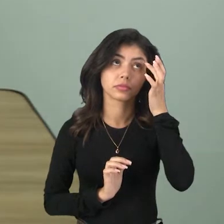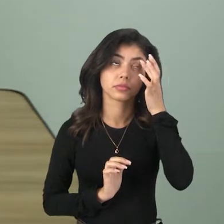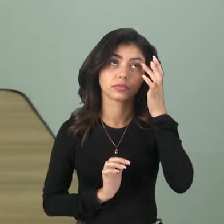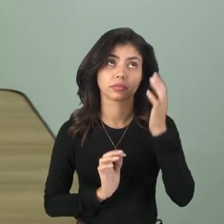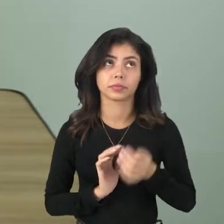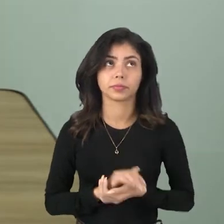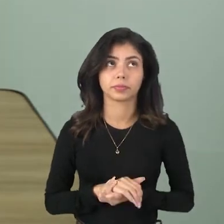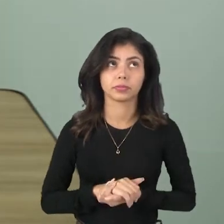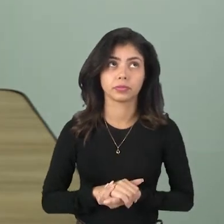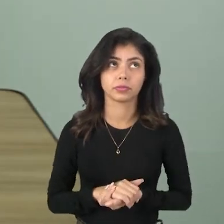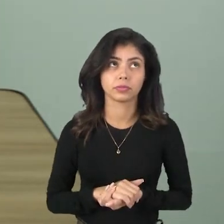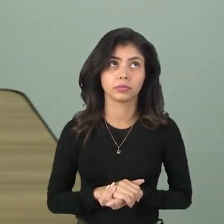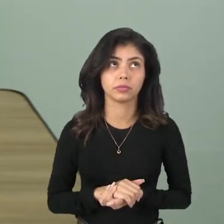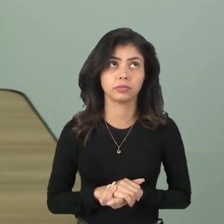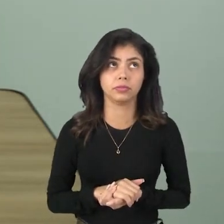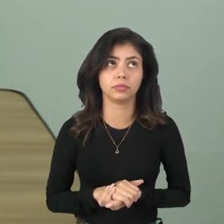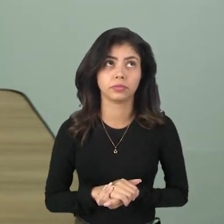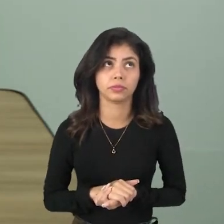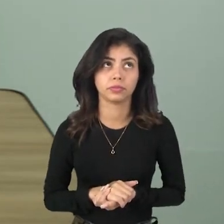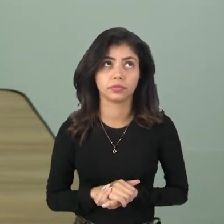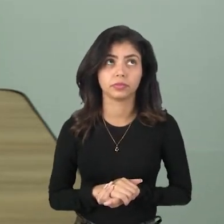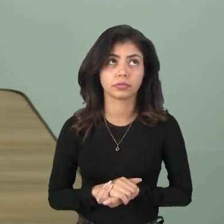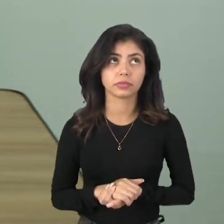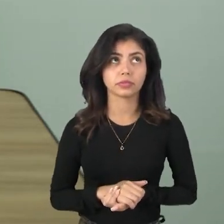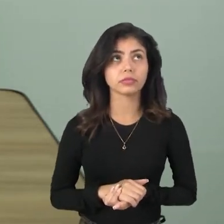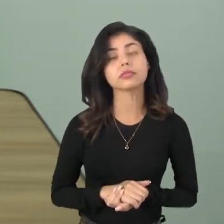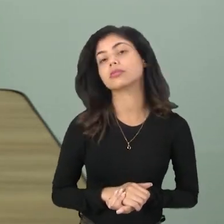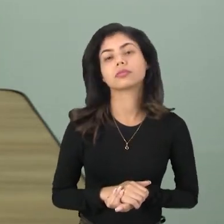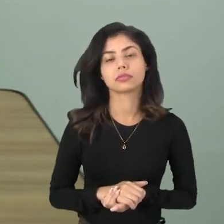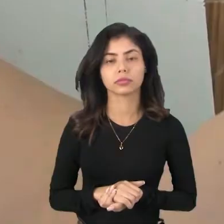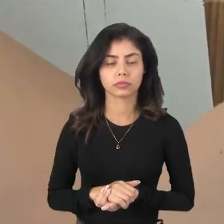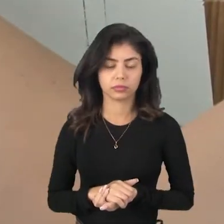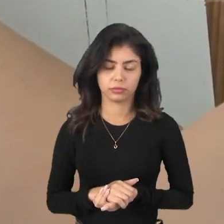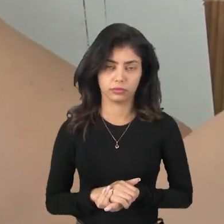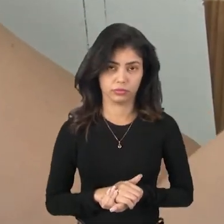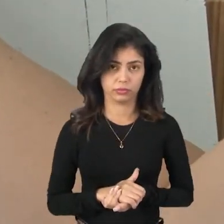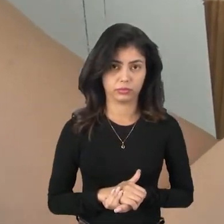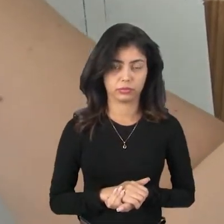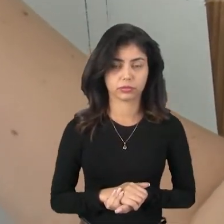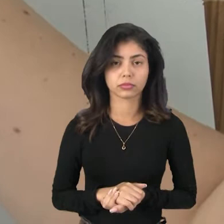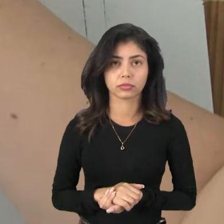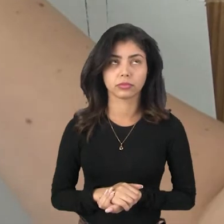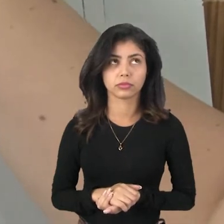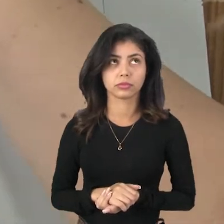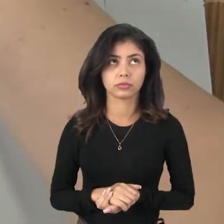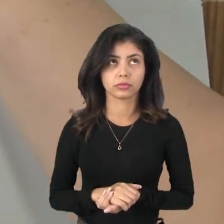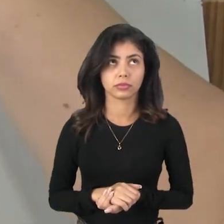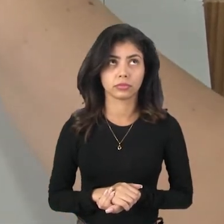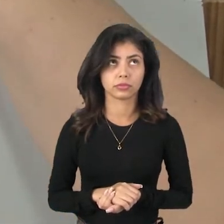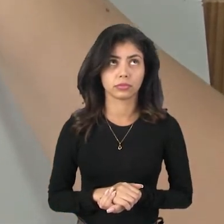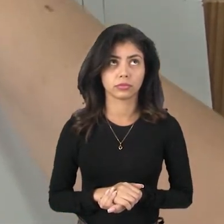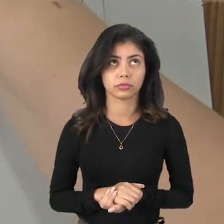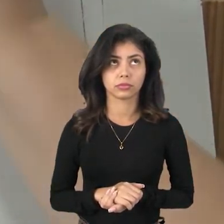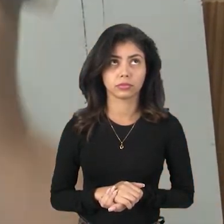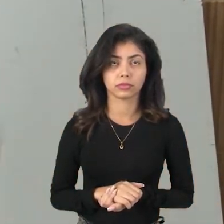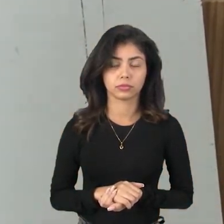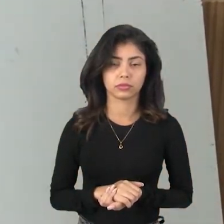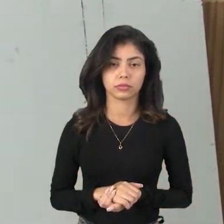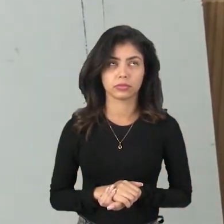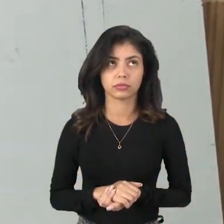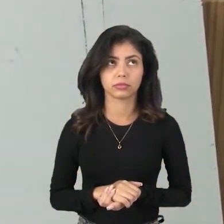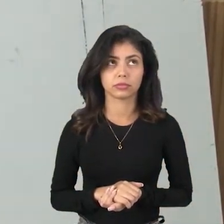pouquinho e aqui repetindo né é mas